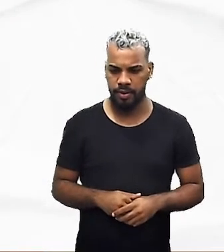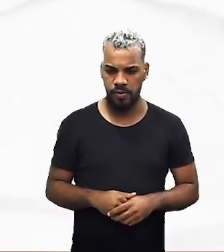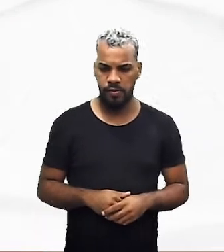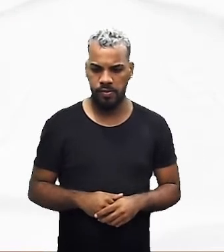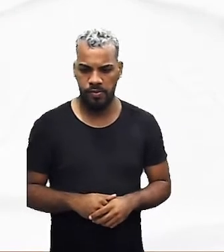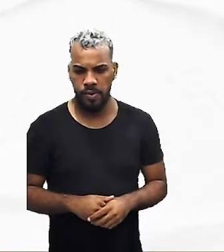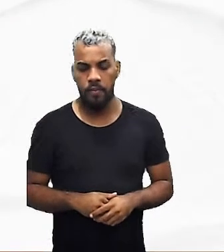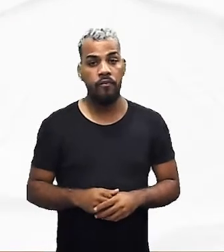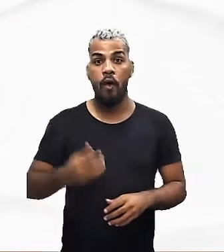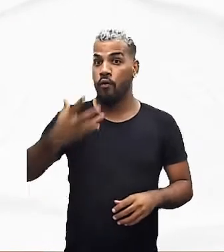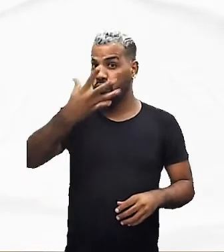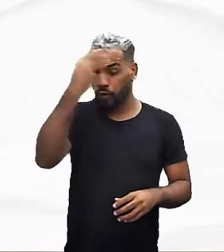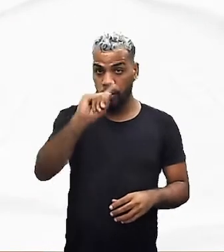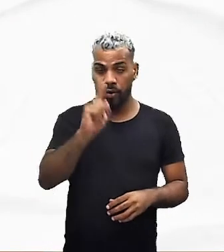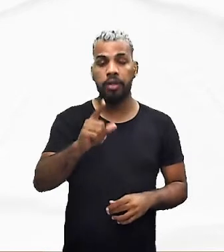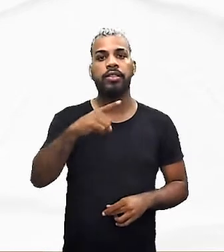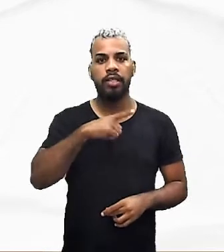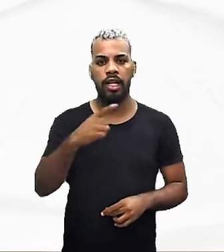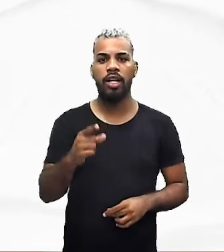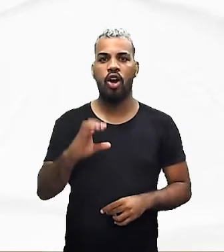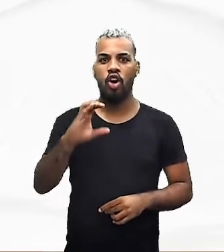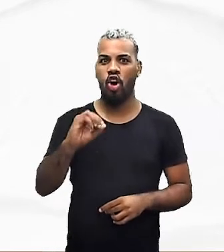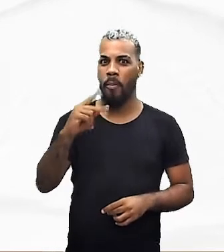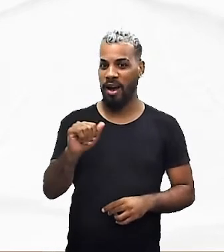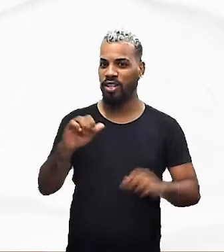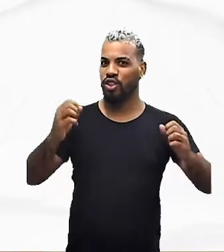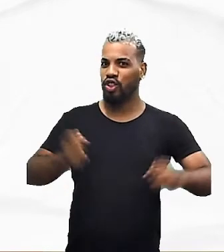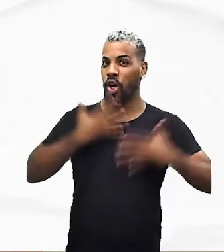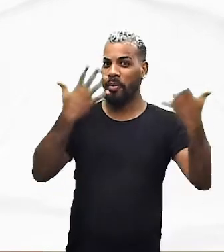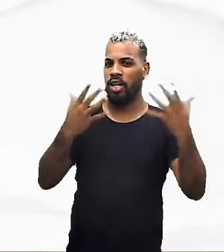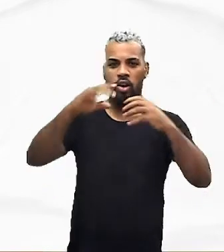não se esqueçam, hein? Tem surpresa na Copa aí.